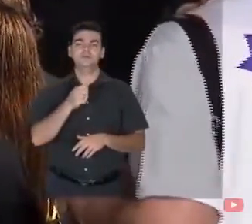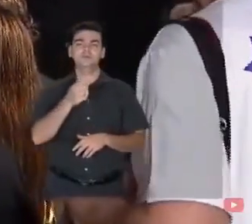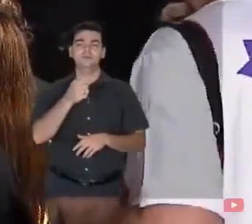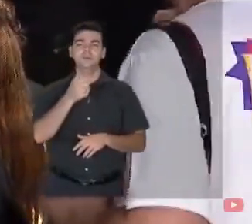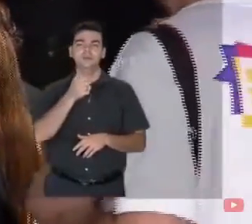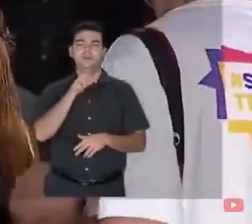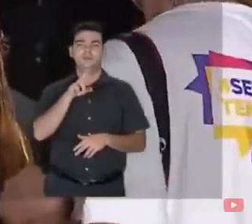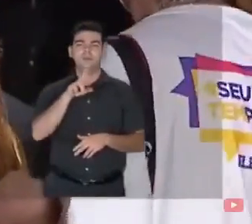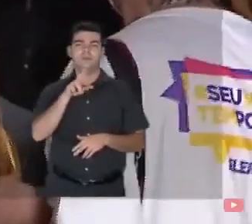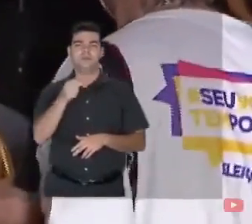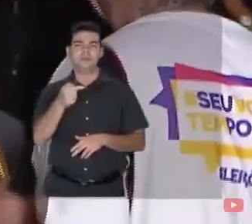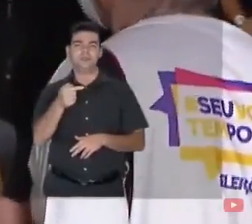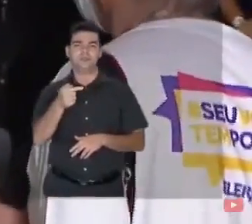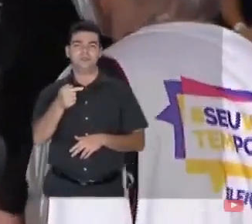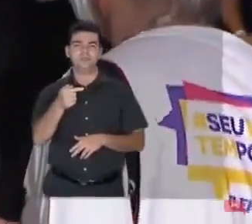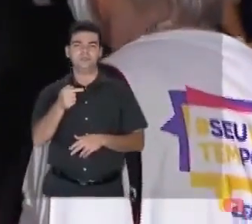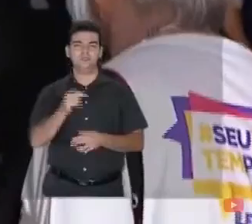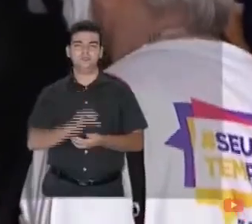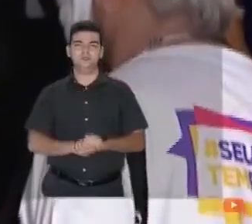Oi, presidente.